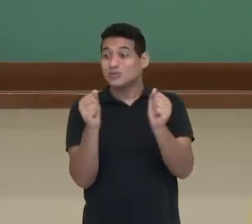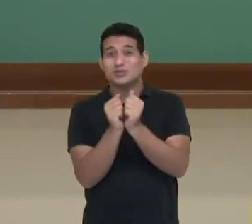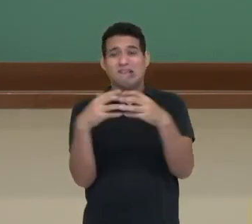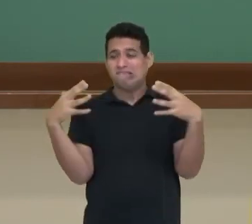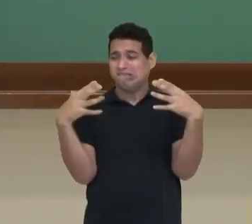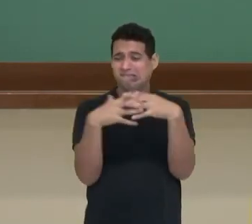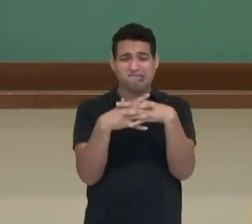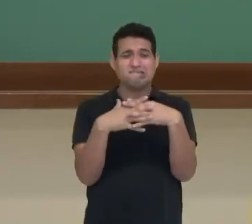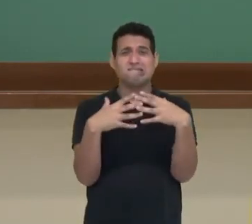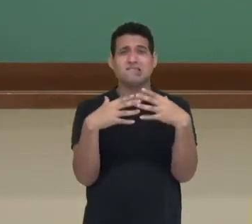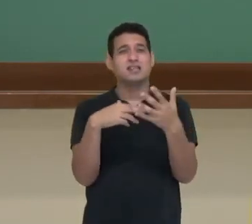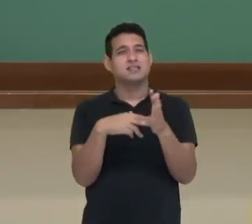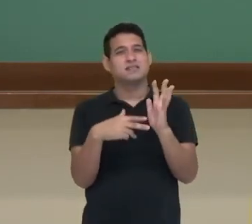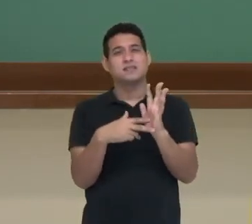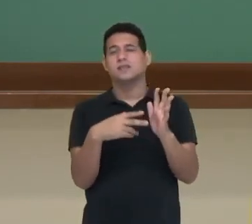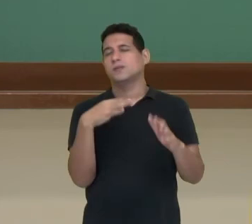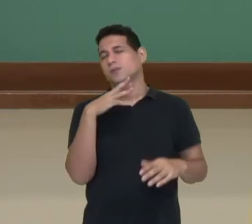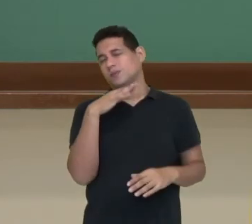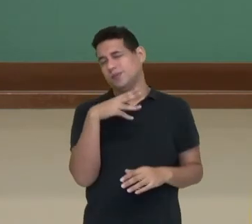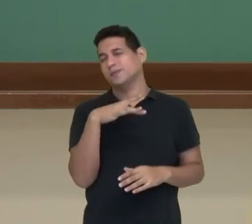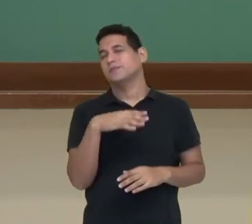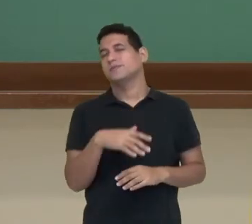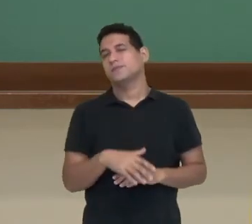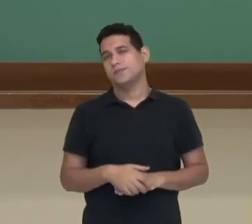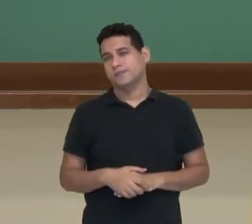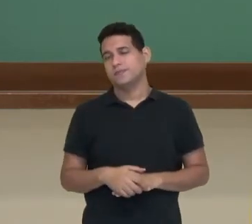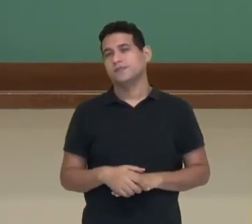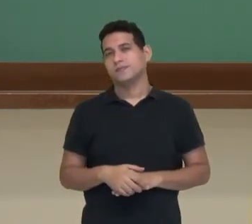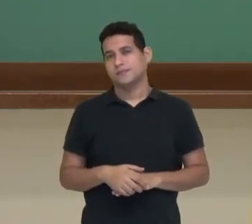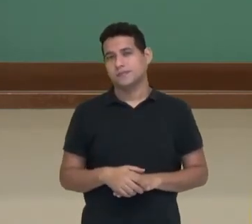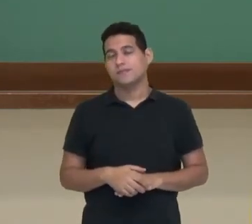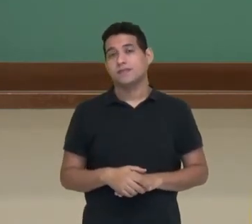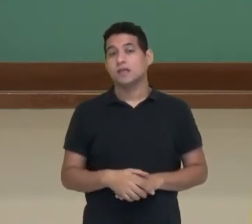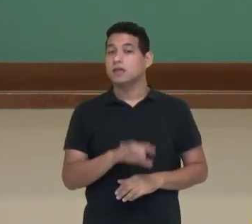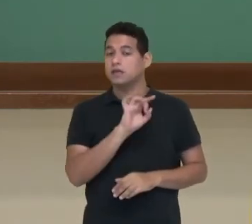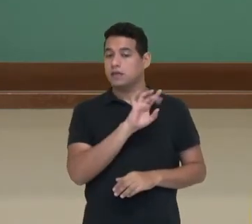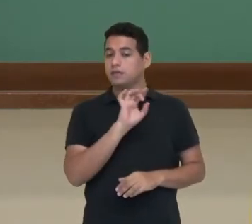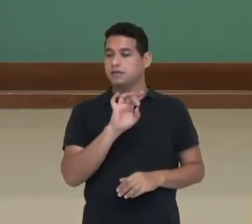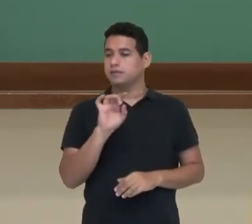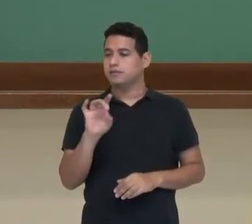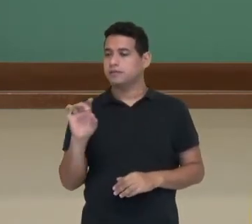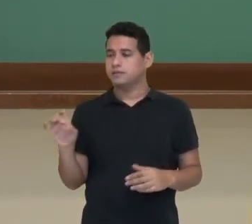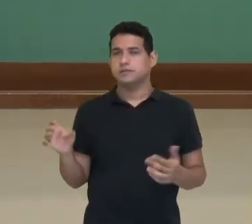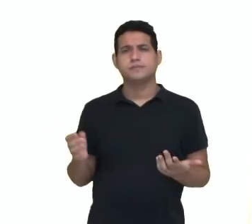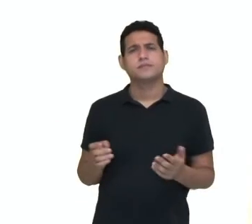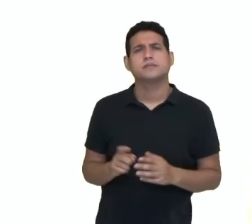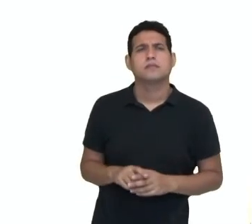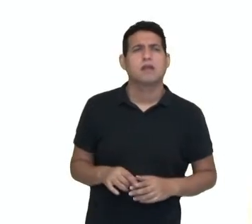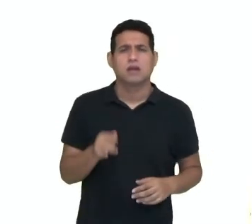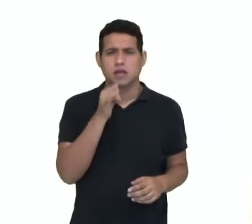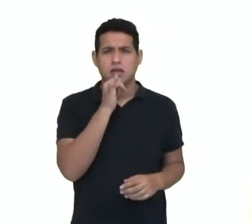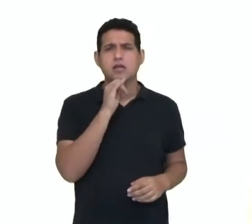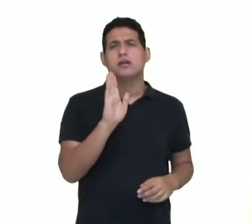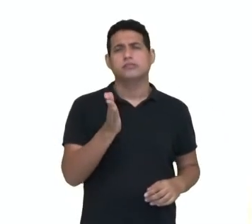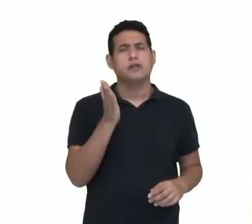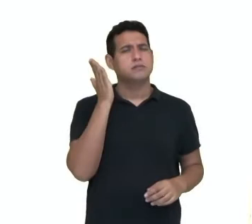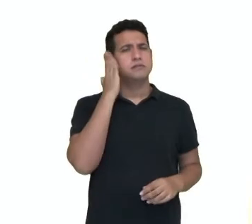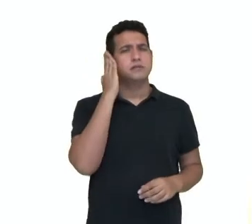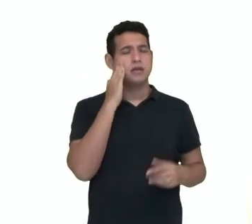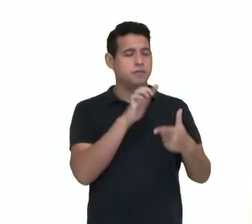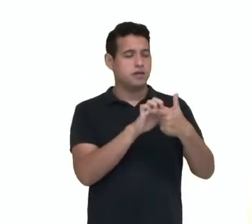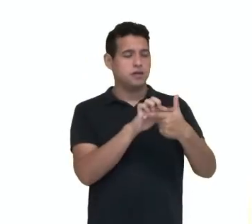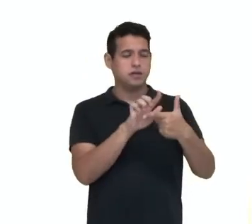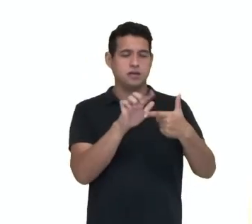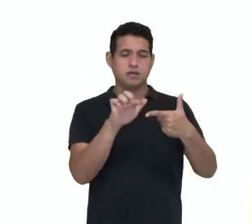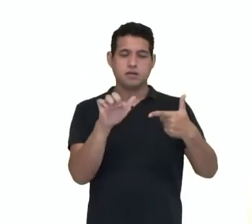daí acaba dando ruim para esse negócio, tá bom? Então vamos lá, um de cada vez. Por já sabermos que o gráfico de uma função